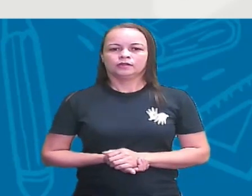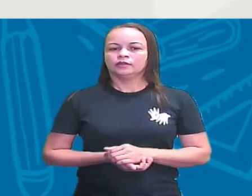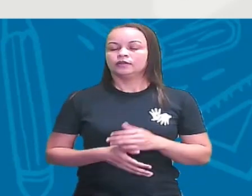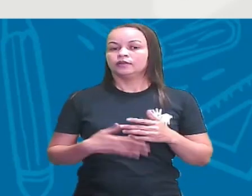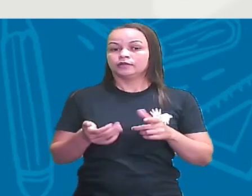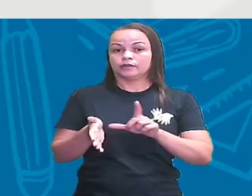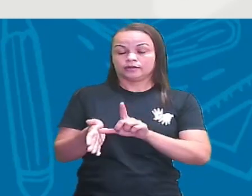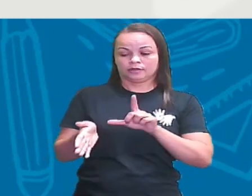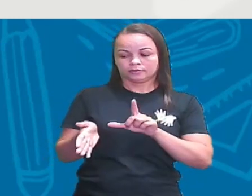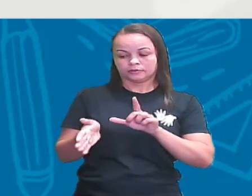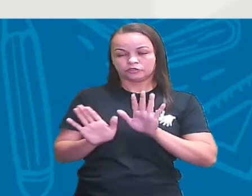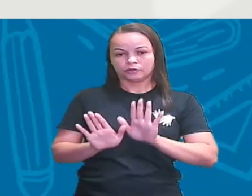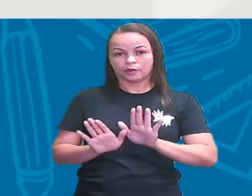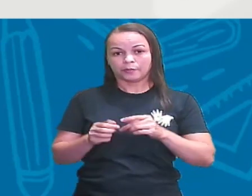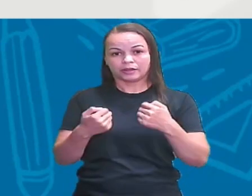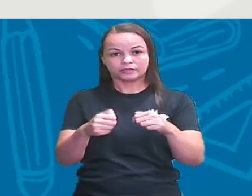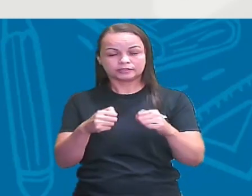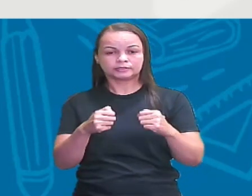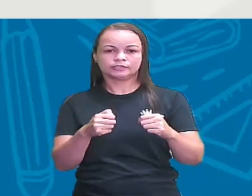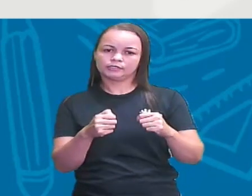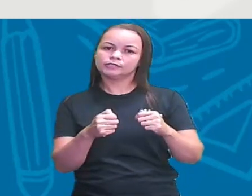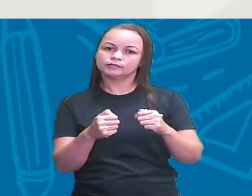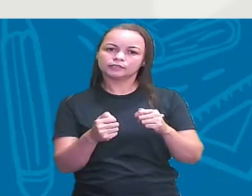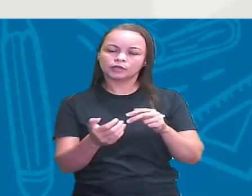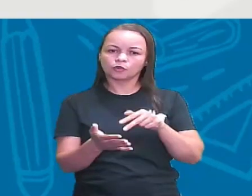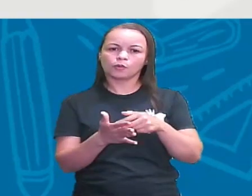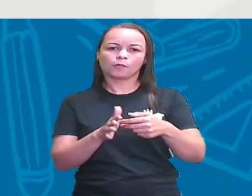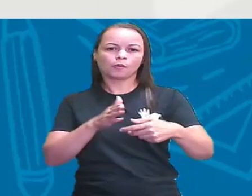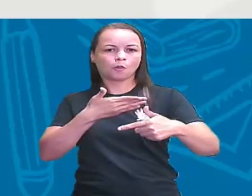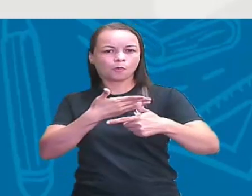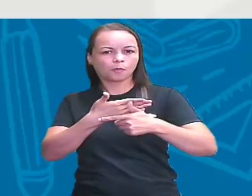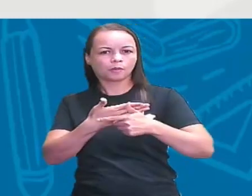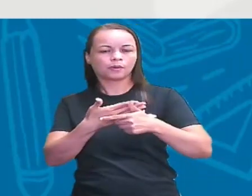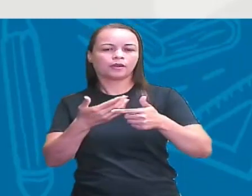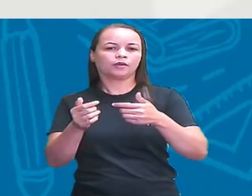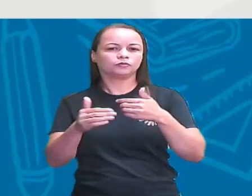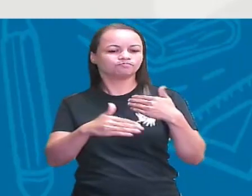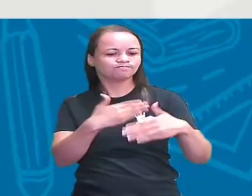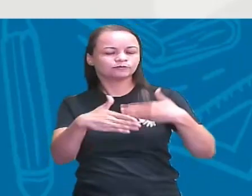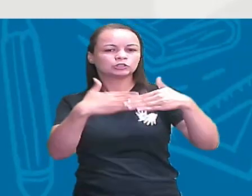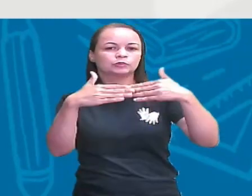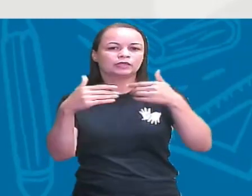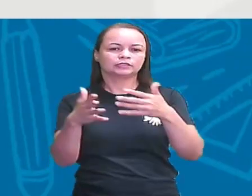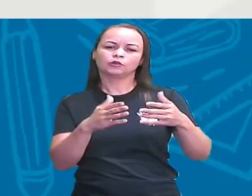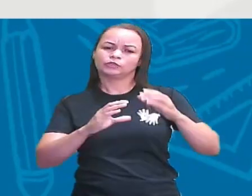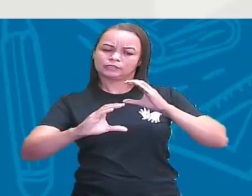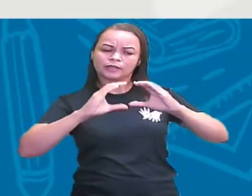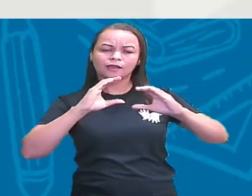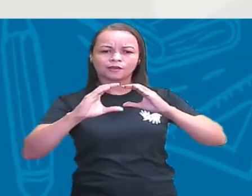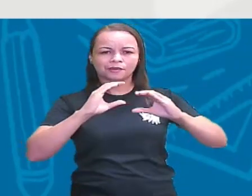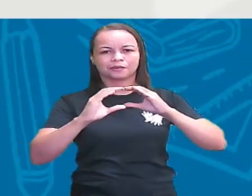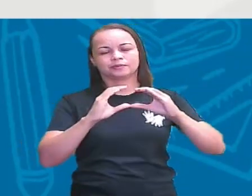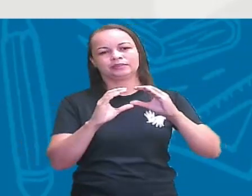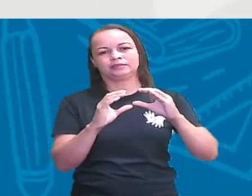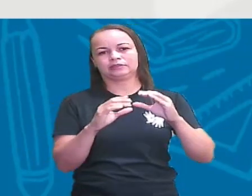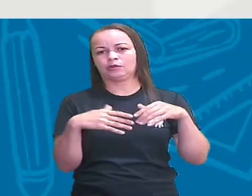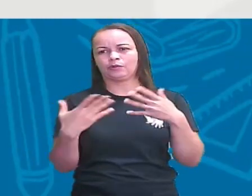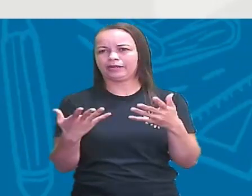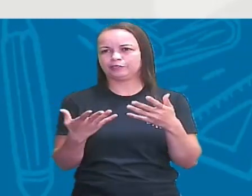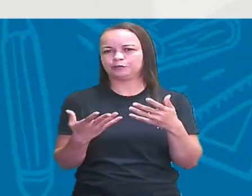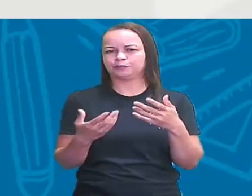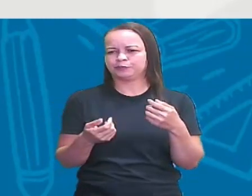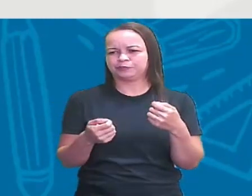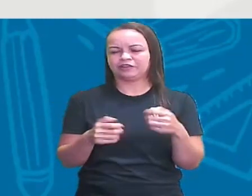E antes de tudo, ela deve cumprir o seu papel de expressão, ou seja, é importante demais que você se comunique. Não adianta você falar